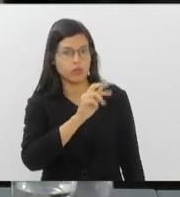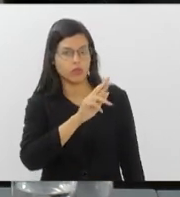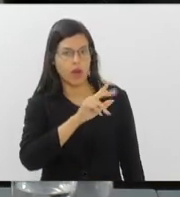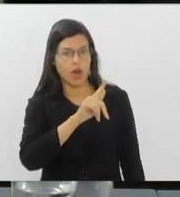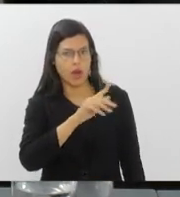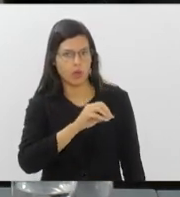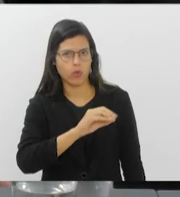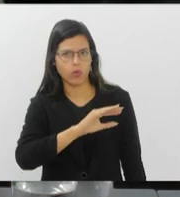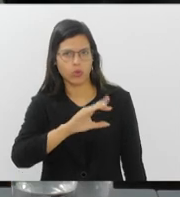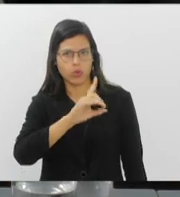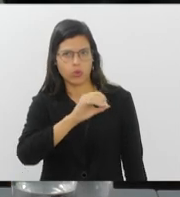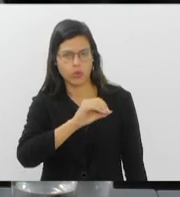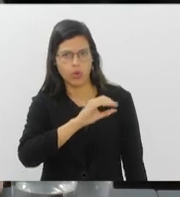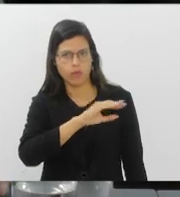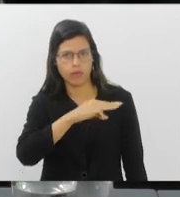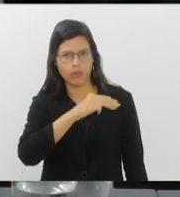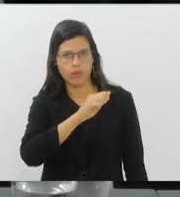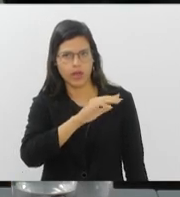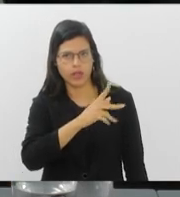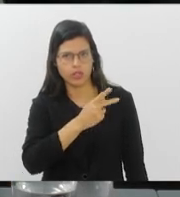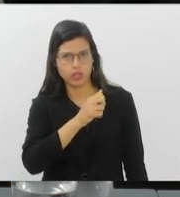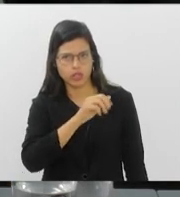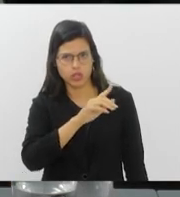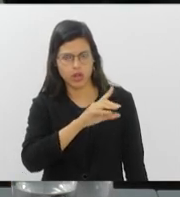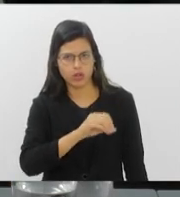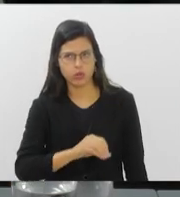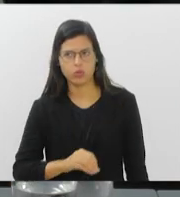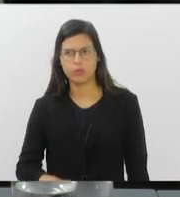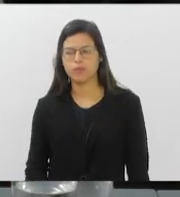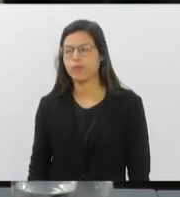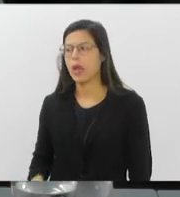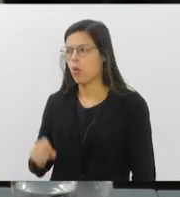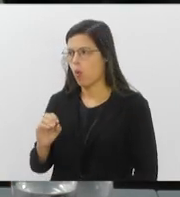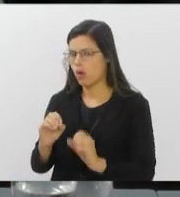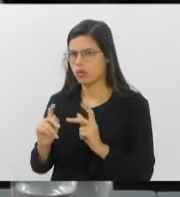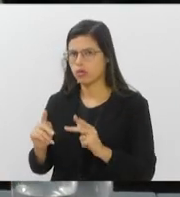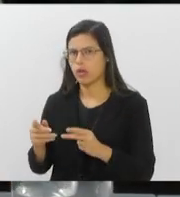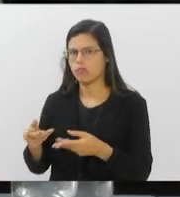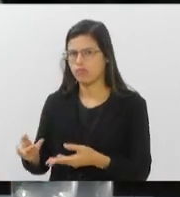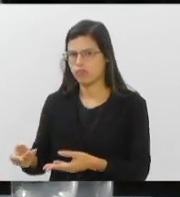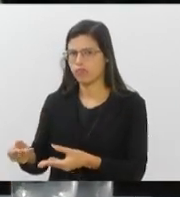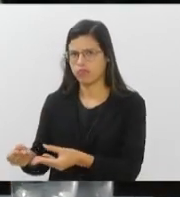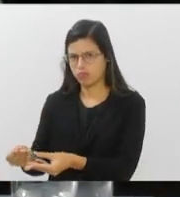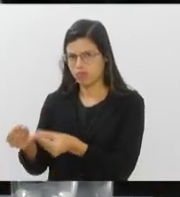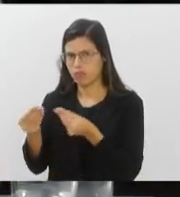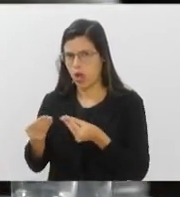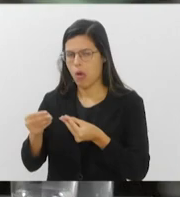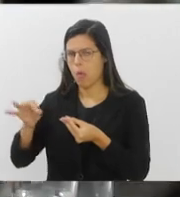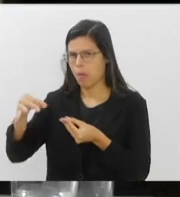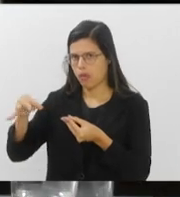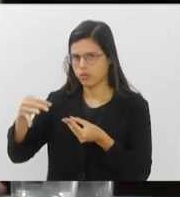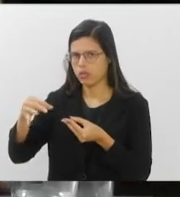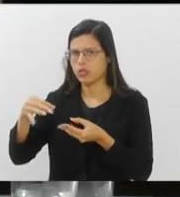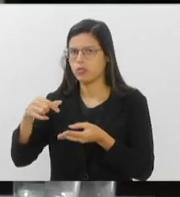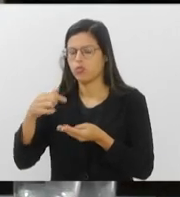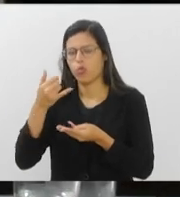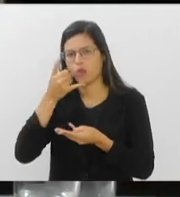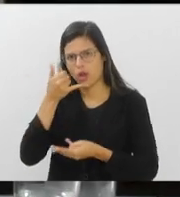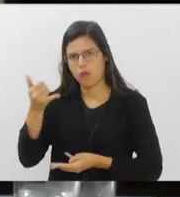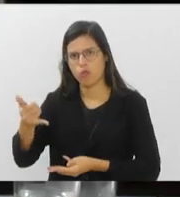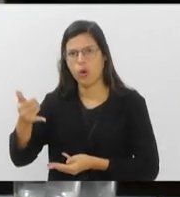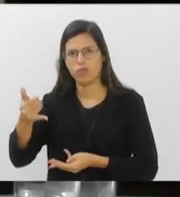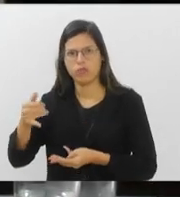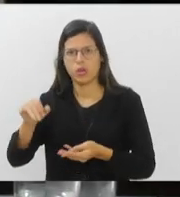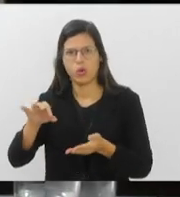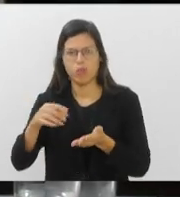digo, perfeitamente, o senhor me dá um papelzinho com um telefone para me agendar. Entrei no